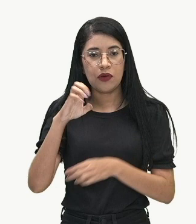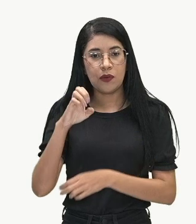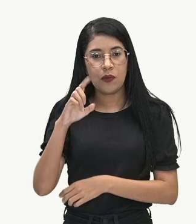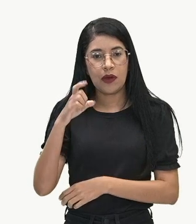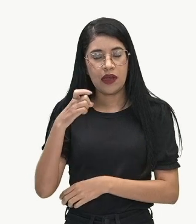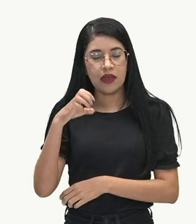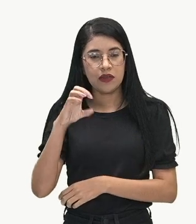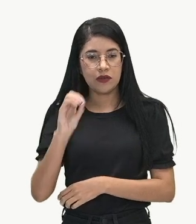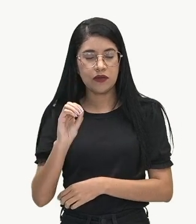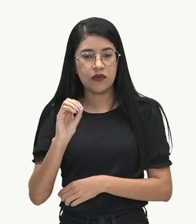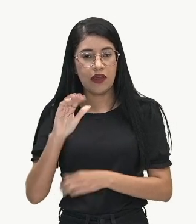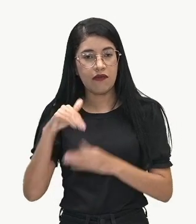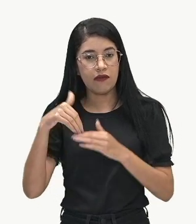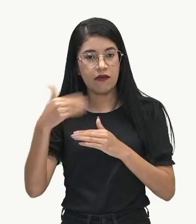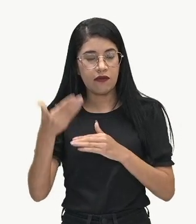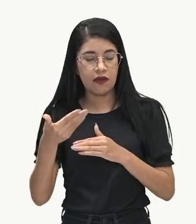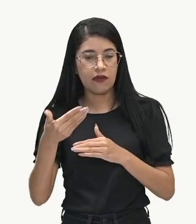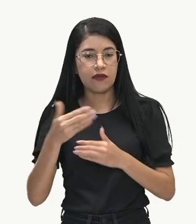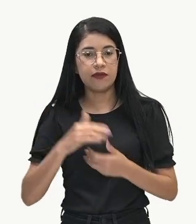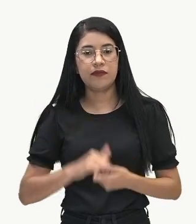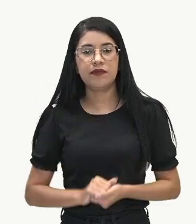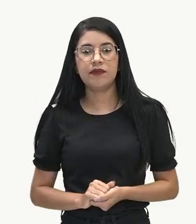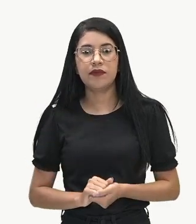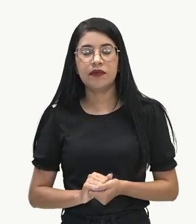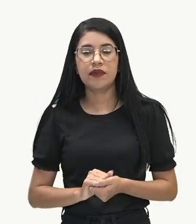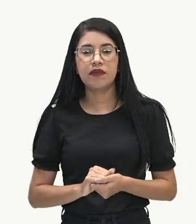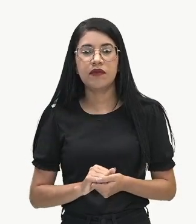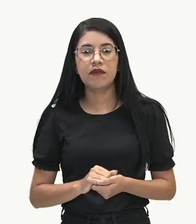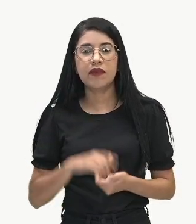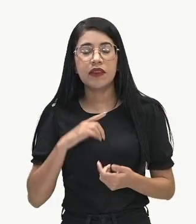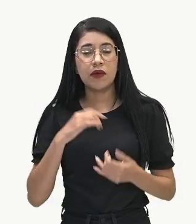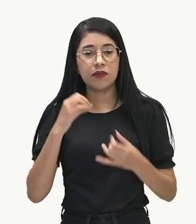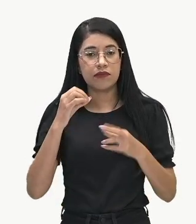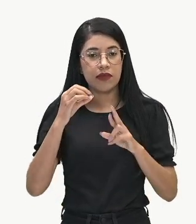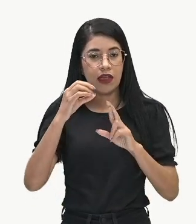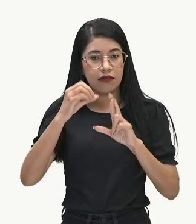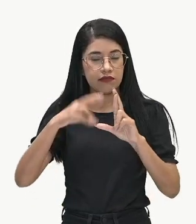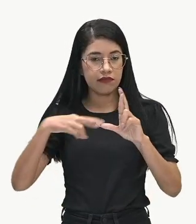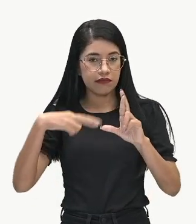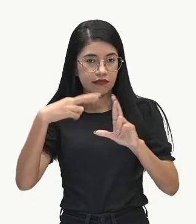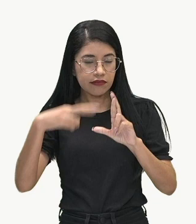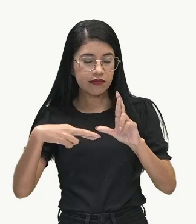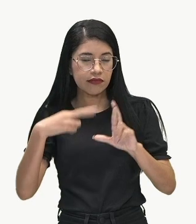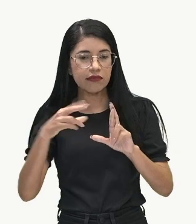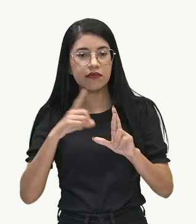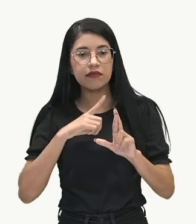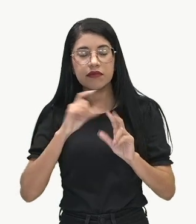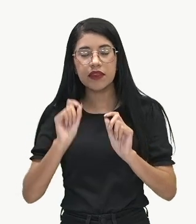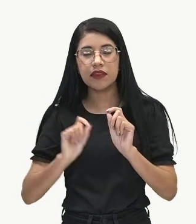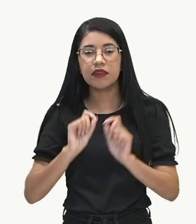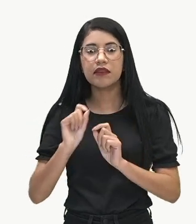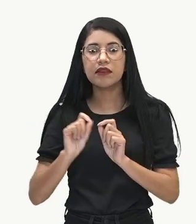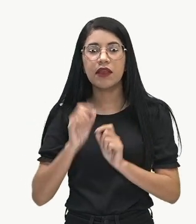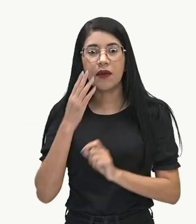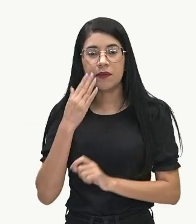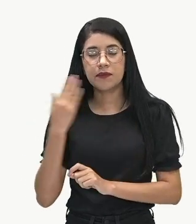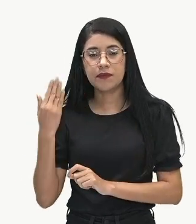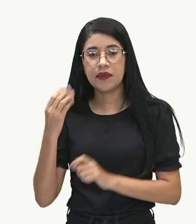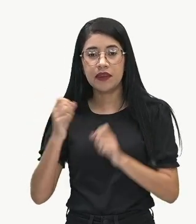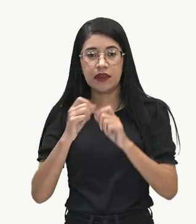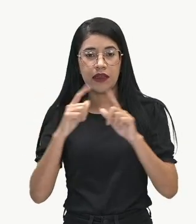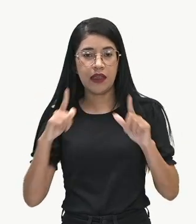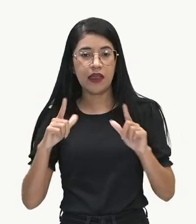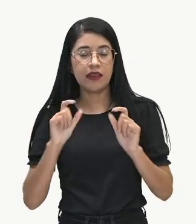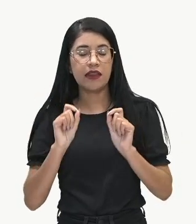fora. Então, quando eu tenho uma reação química, note o seguinte. Aqui nós temos os reagentes que